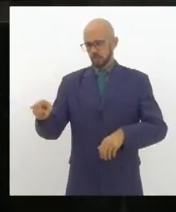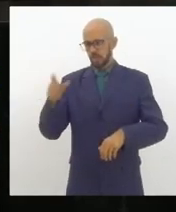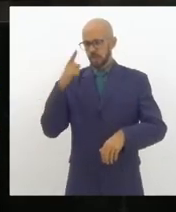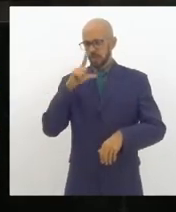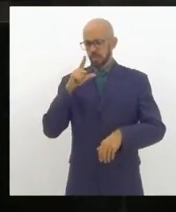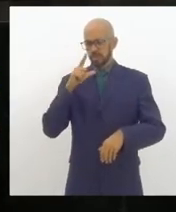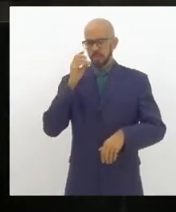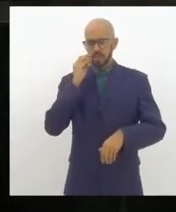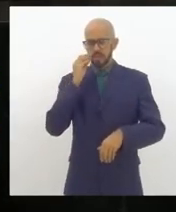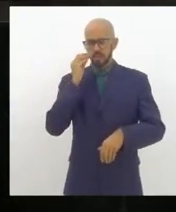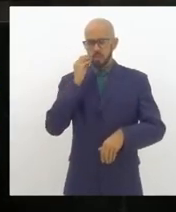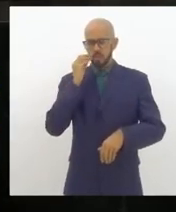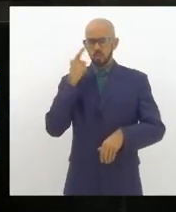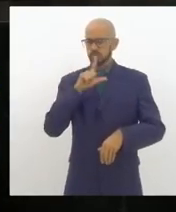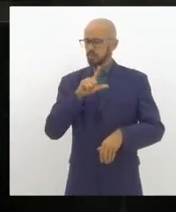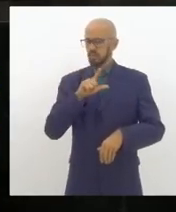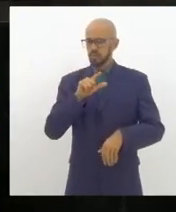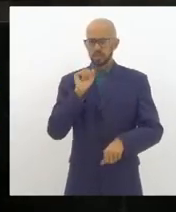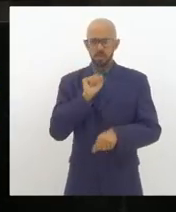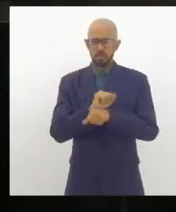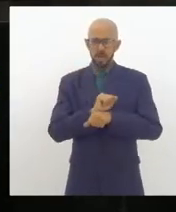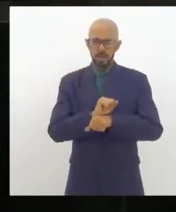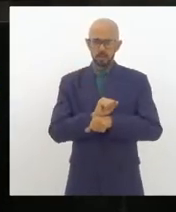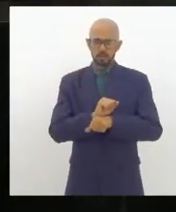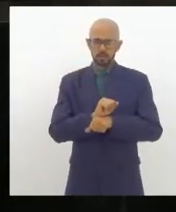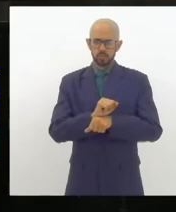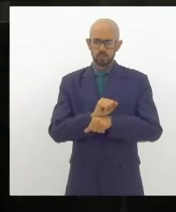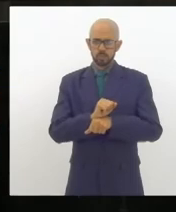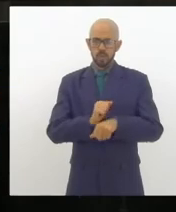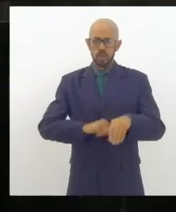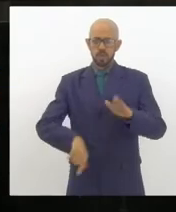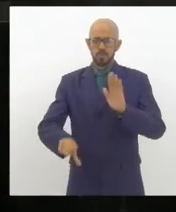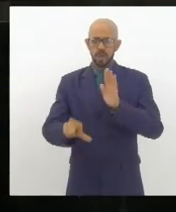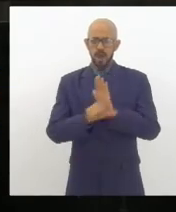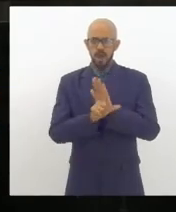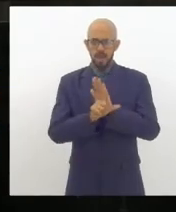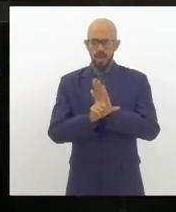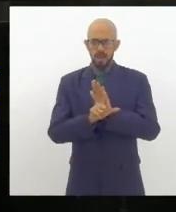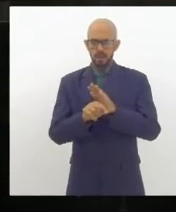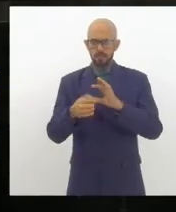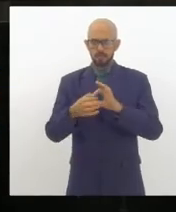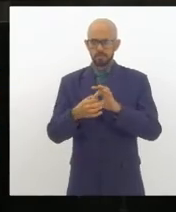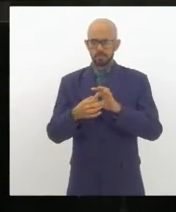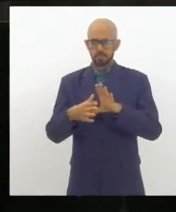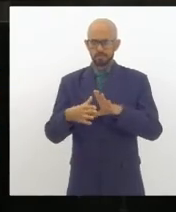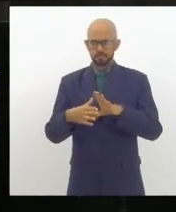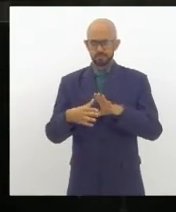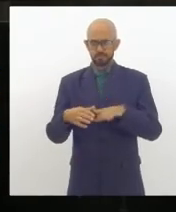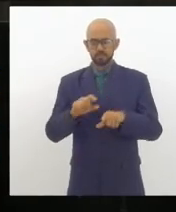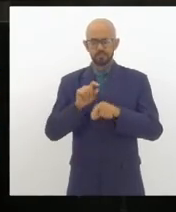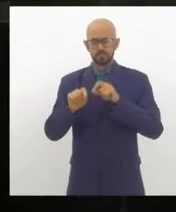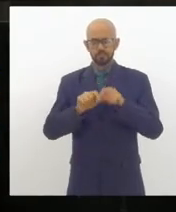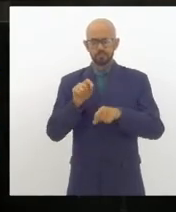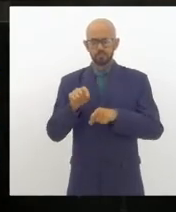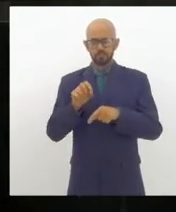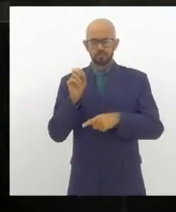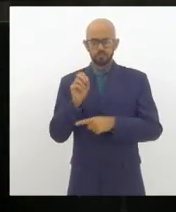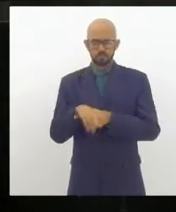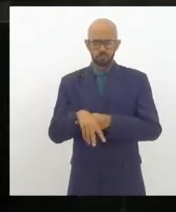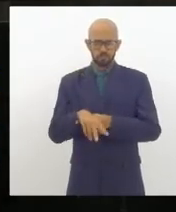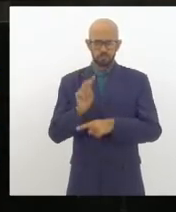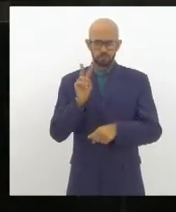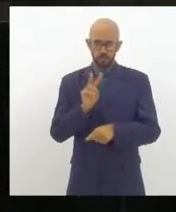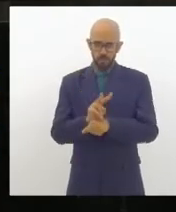algum motivo, está paralisado. Então, há uma legislação que lhe permite fazer uma contratação temporária,